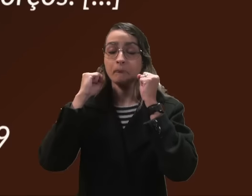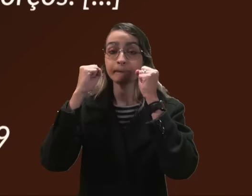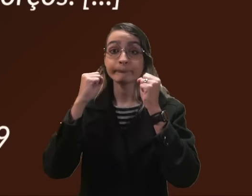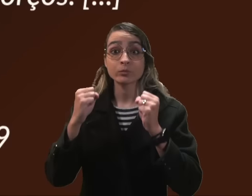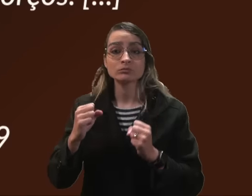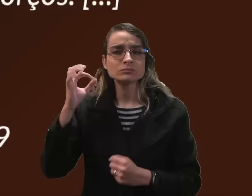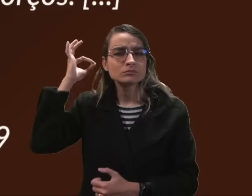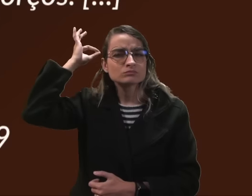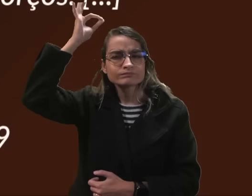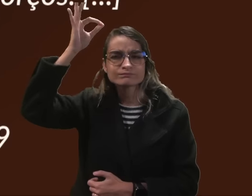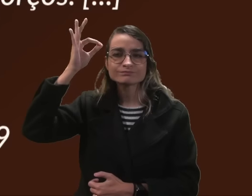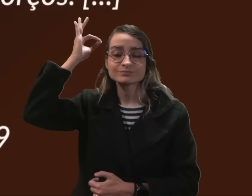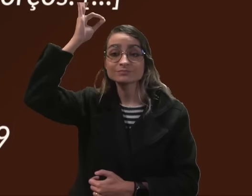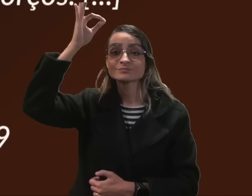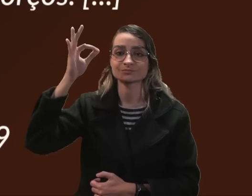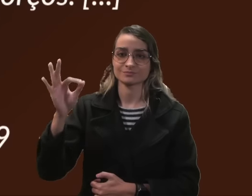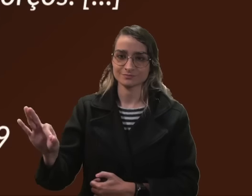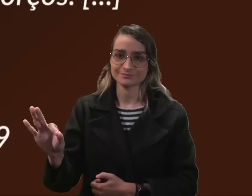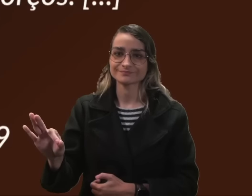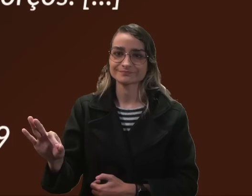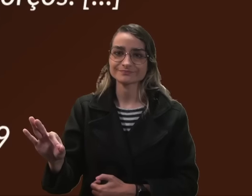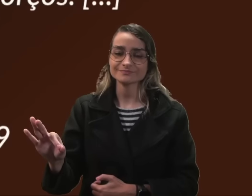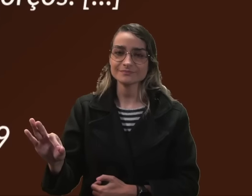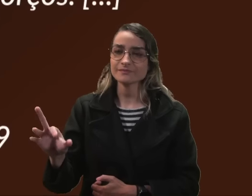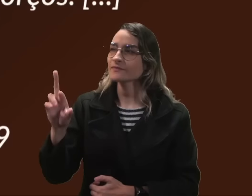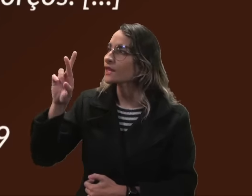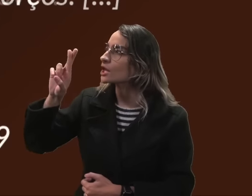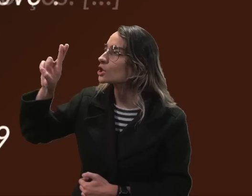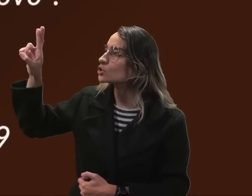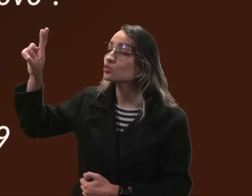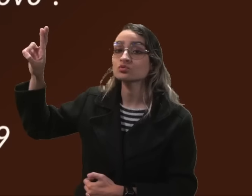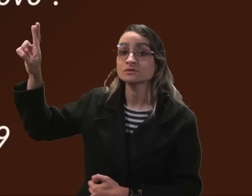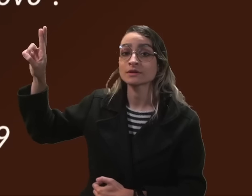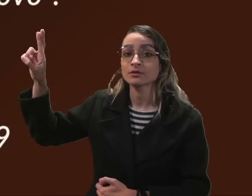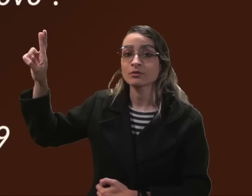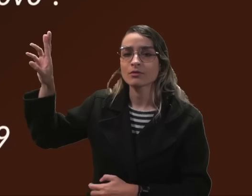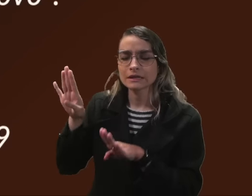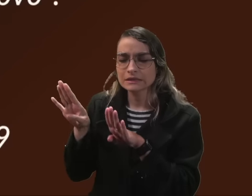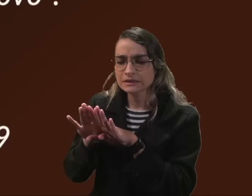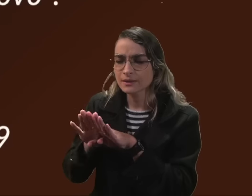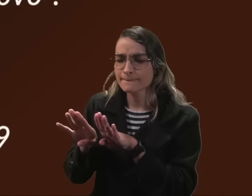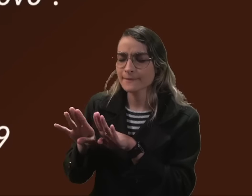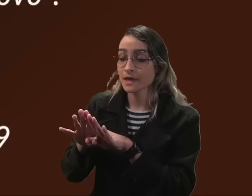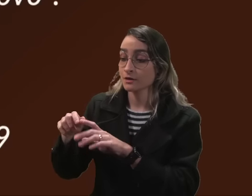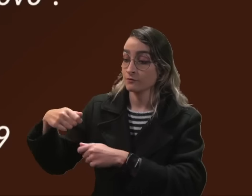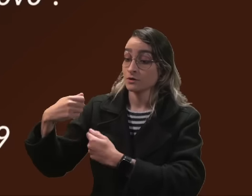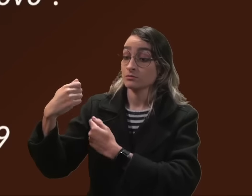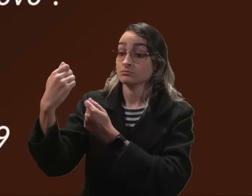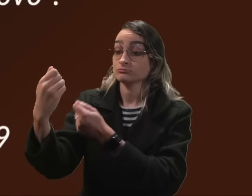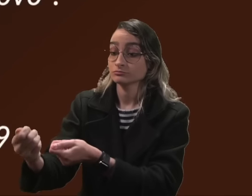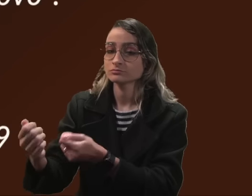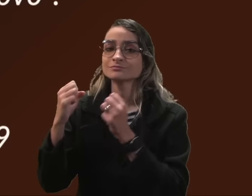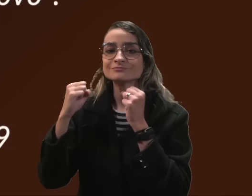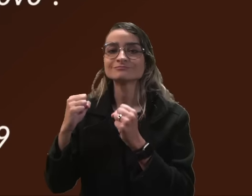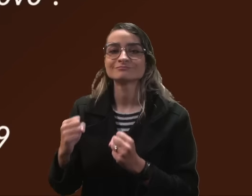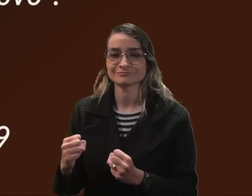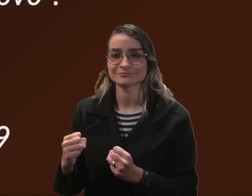Senhor teria poderosamente operado por seus esforços caudais de luz teriam derramado sobre o mundo